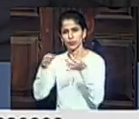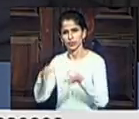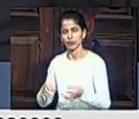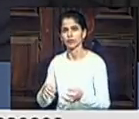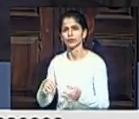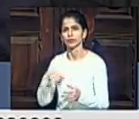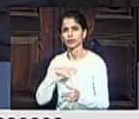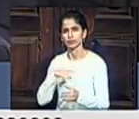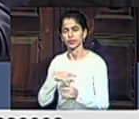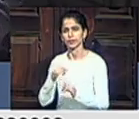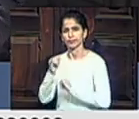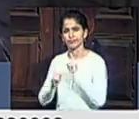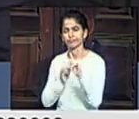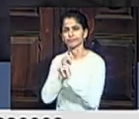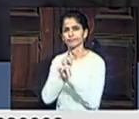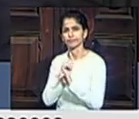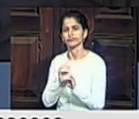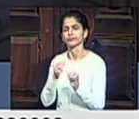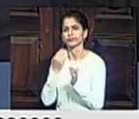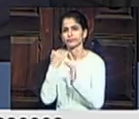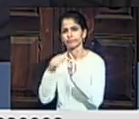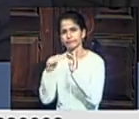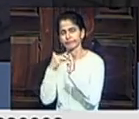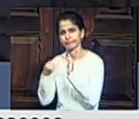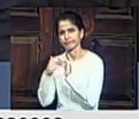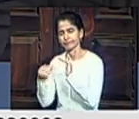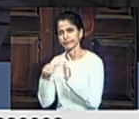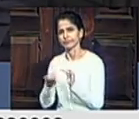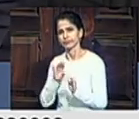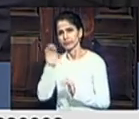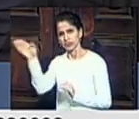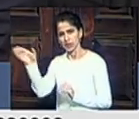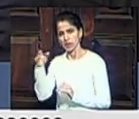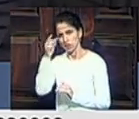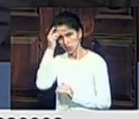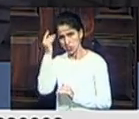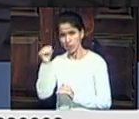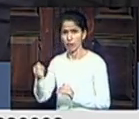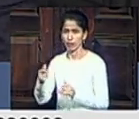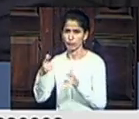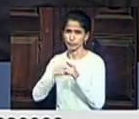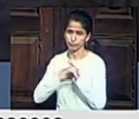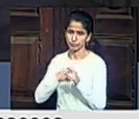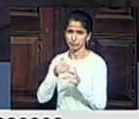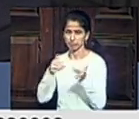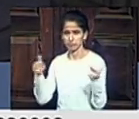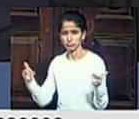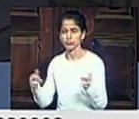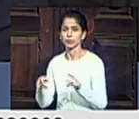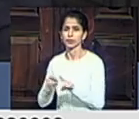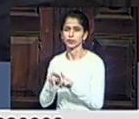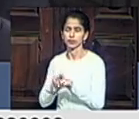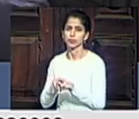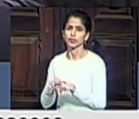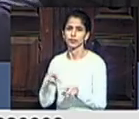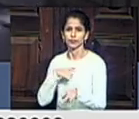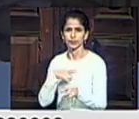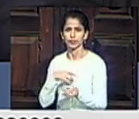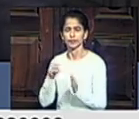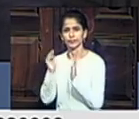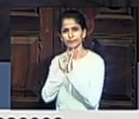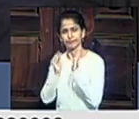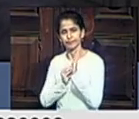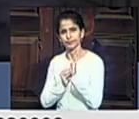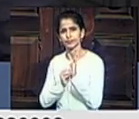caixa postal virtual para notificação eletrônica dos contribuintes, aperfeiçoando o dispositivo de 75, né? Há emendas que